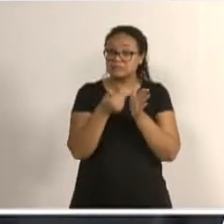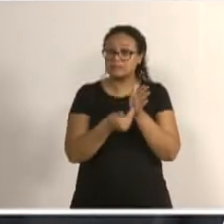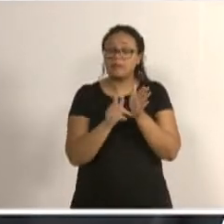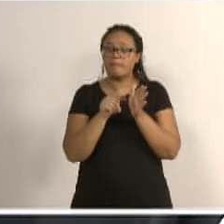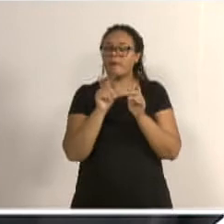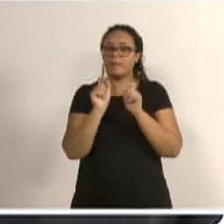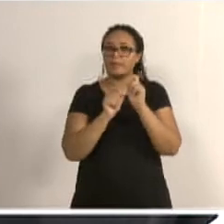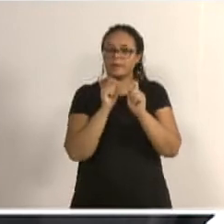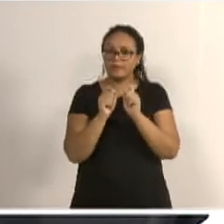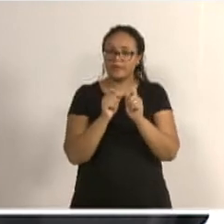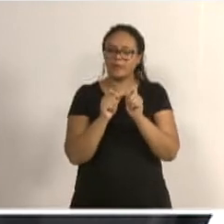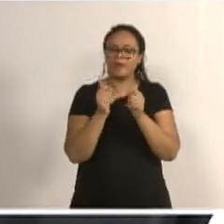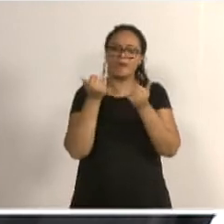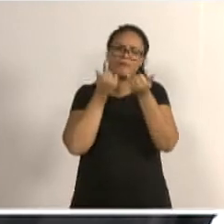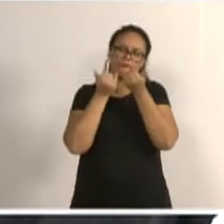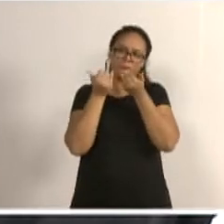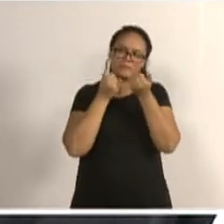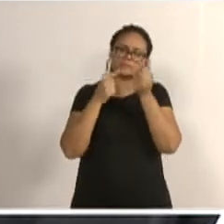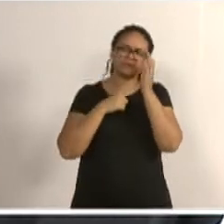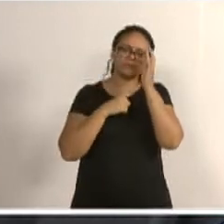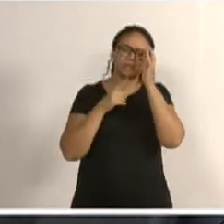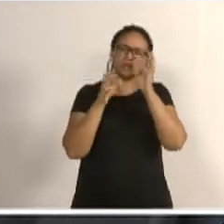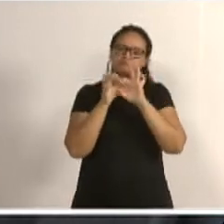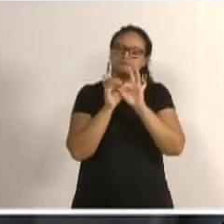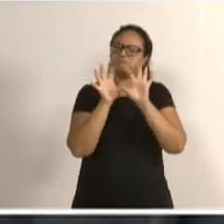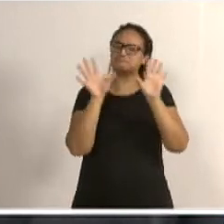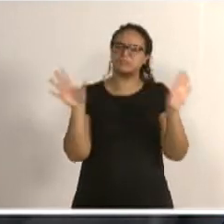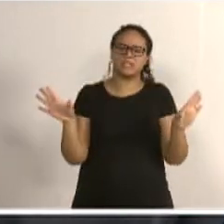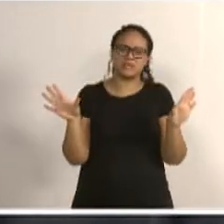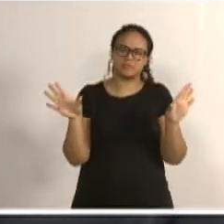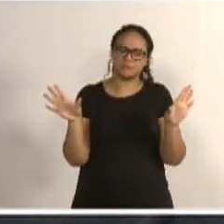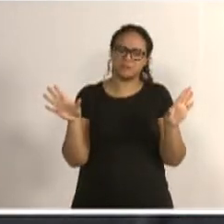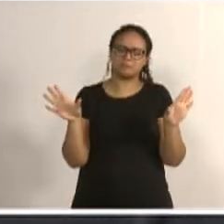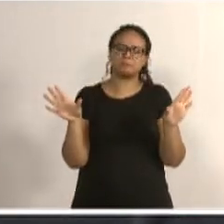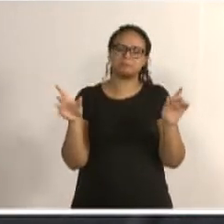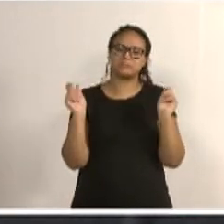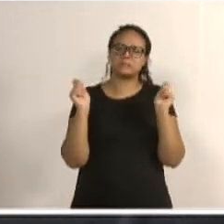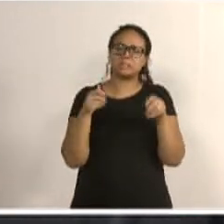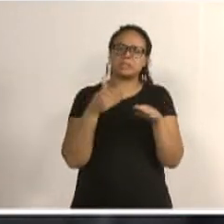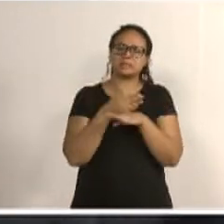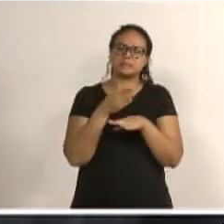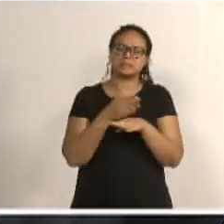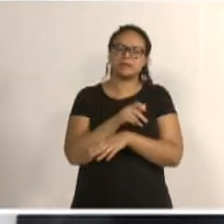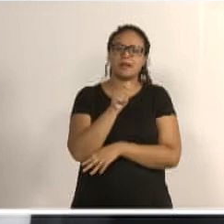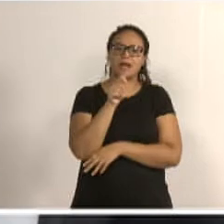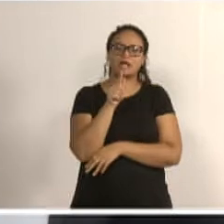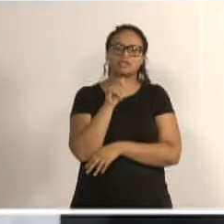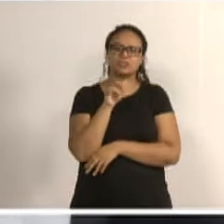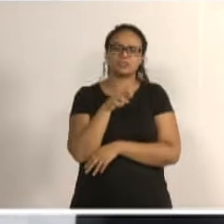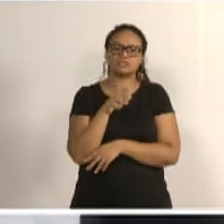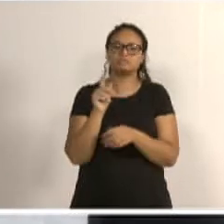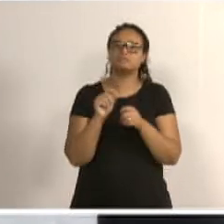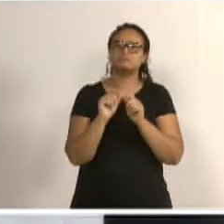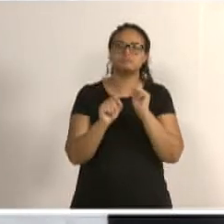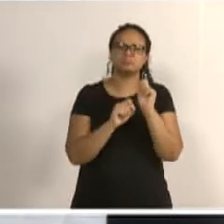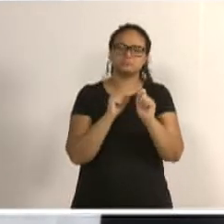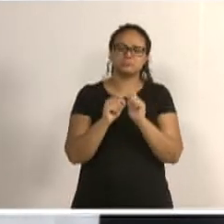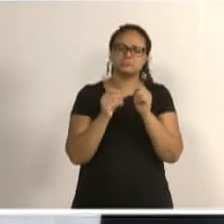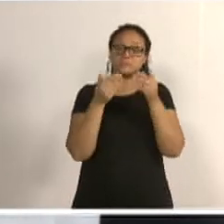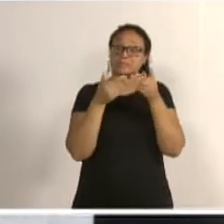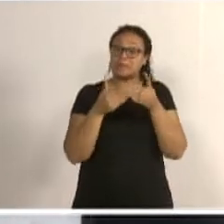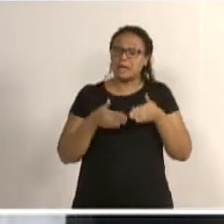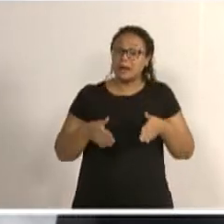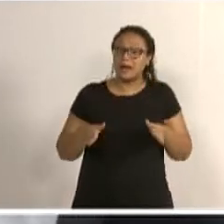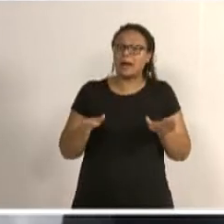dados que estão hoje disponíveis. E a Agir está fazendo a primeira vez o que nunca foi feito em Blumenau, abrindo a caixa preta